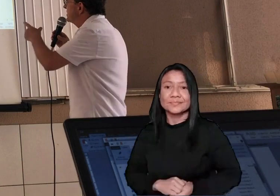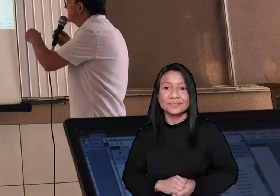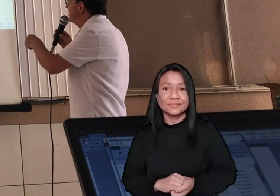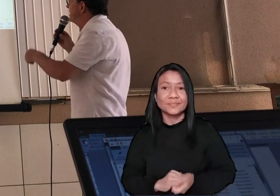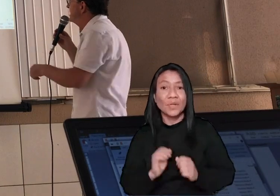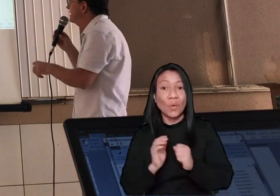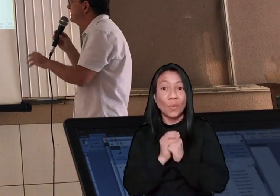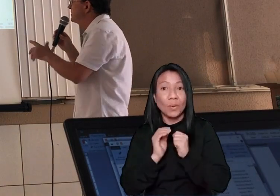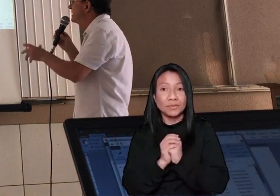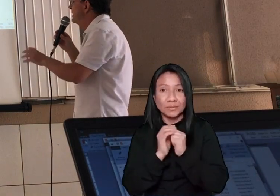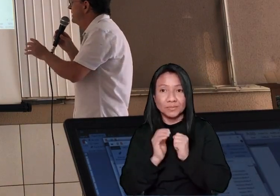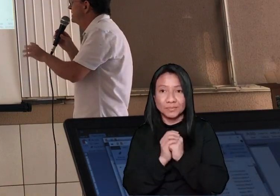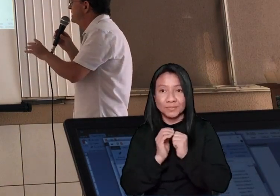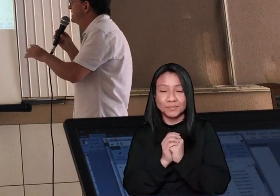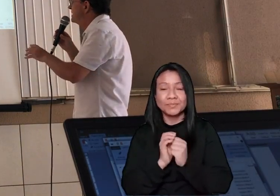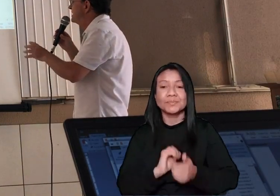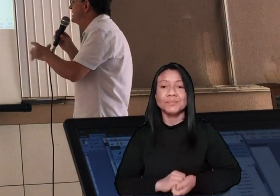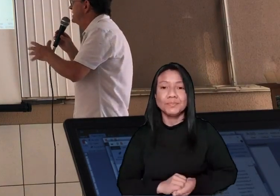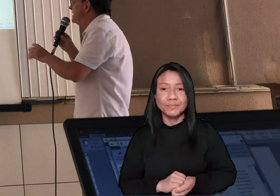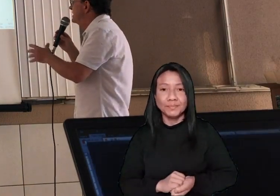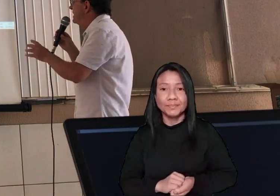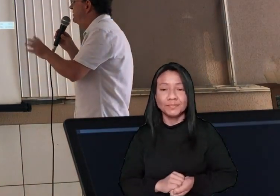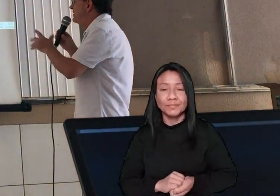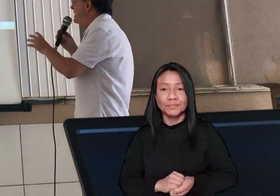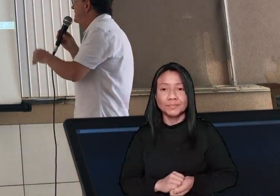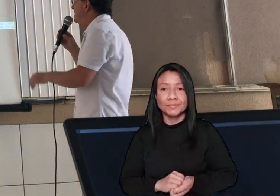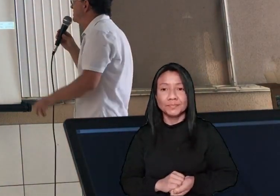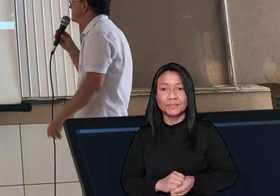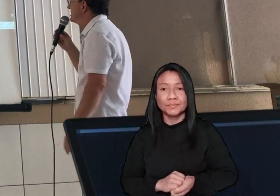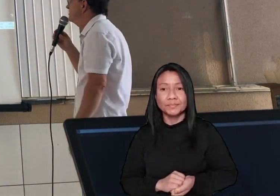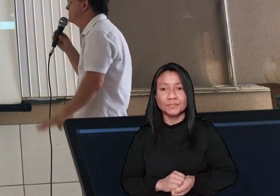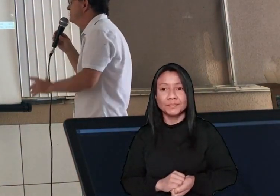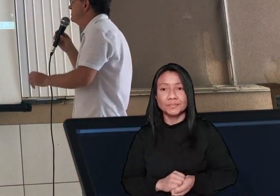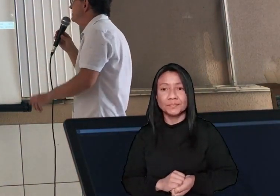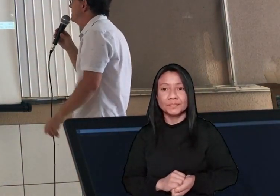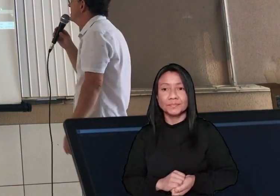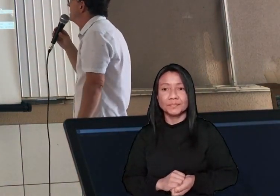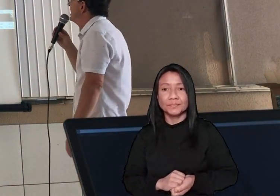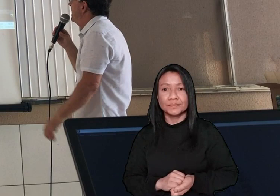As pessoas que estão ali, hoje tem na faixa de 80 anos.